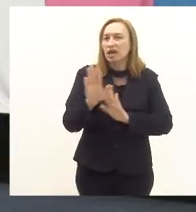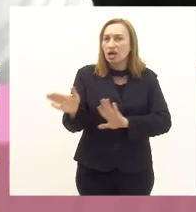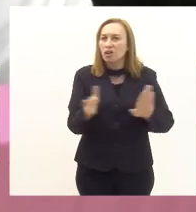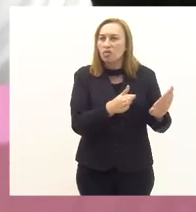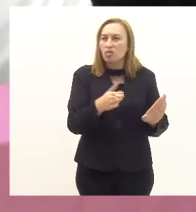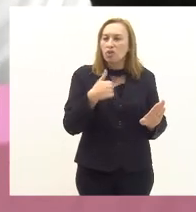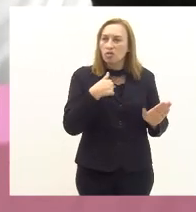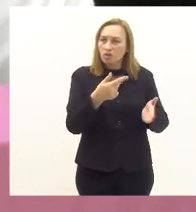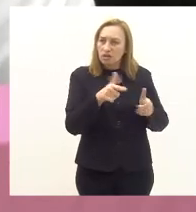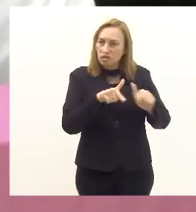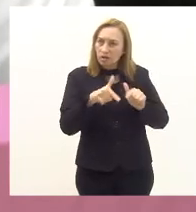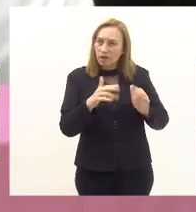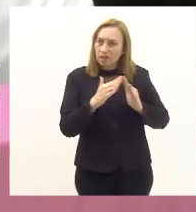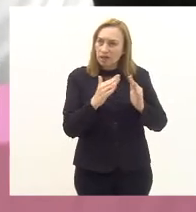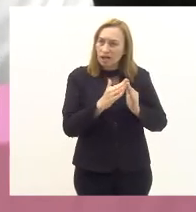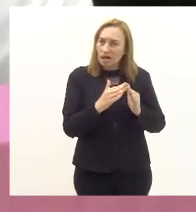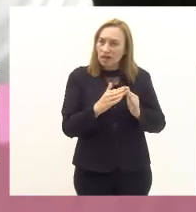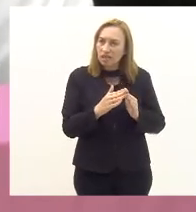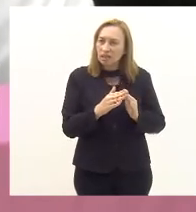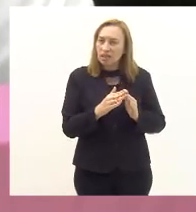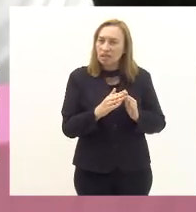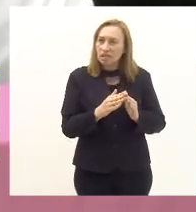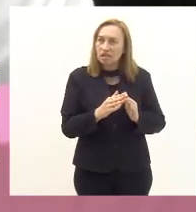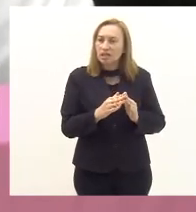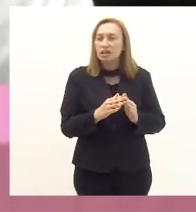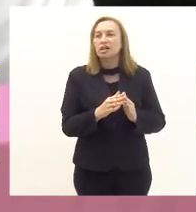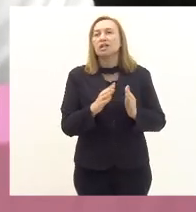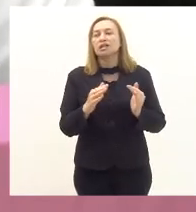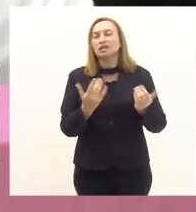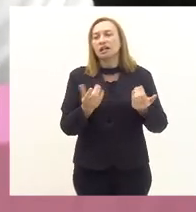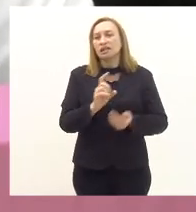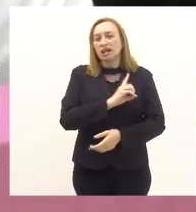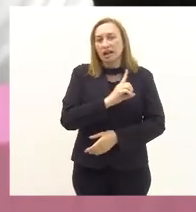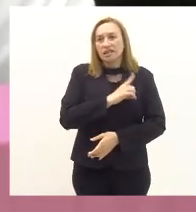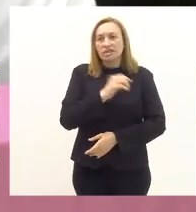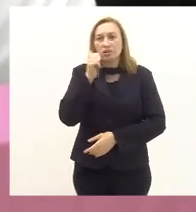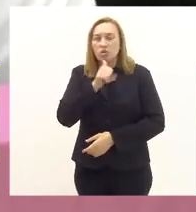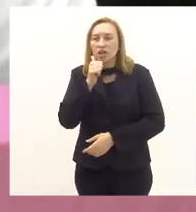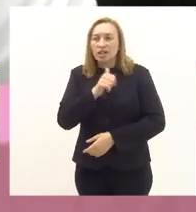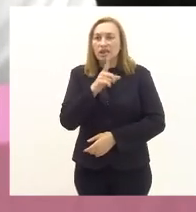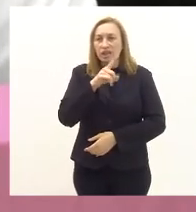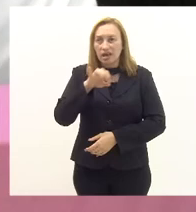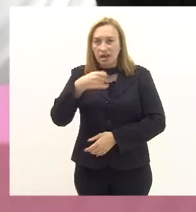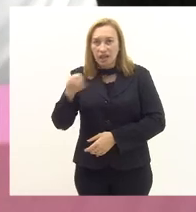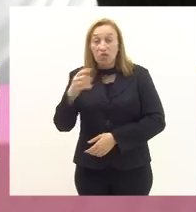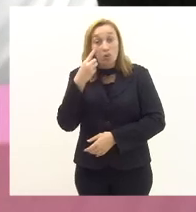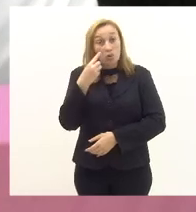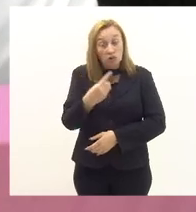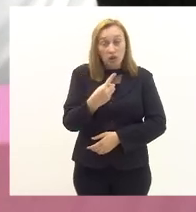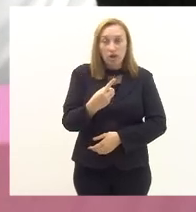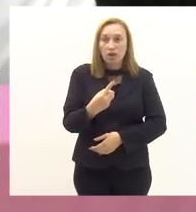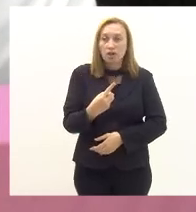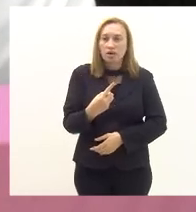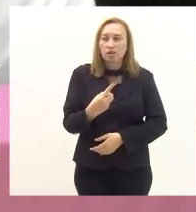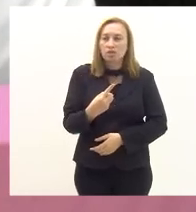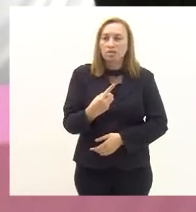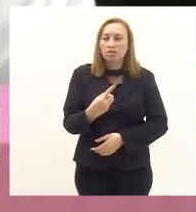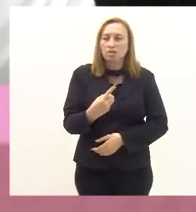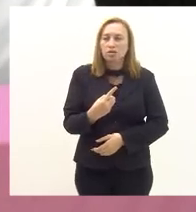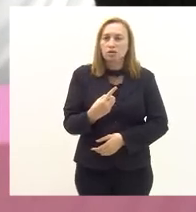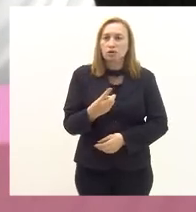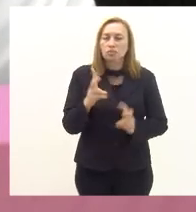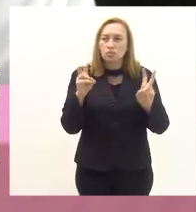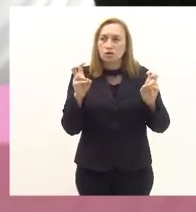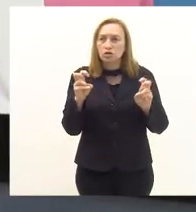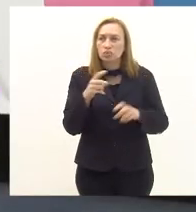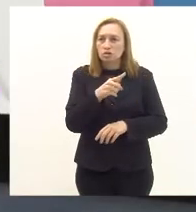dever de casa. Mas, por exemplo, nas DEANs tem os NIANs, que são os núcleos de atendimento. Então, vamos ver o que teria, no caso,